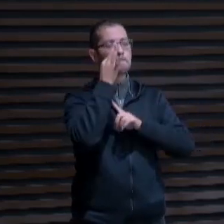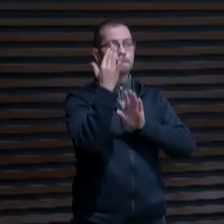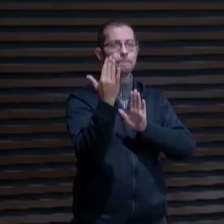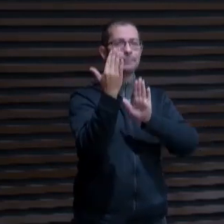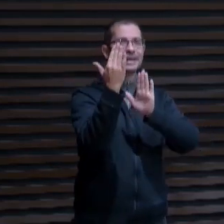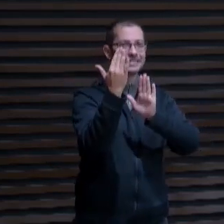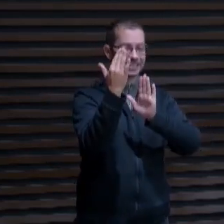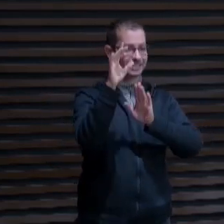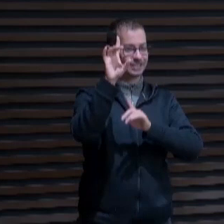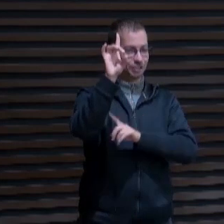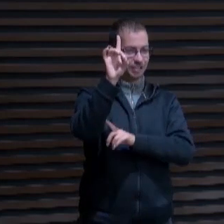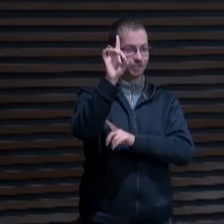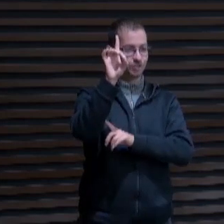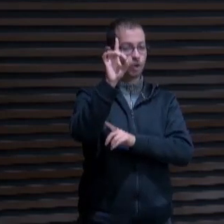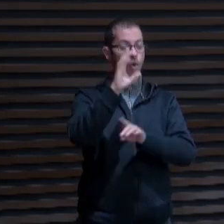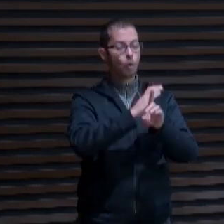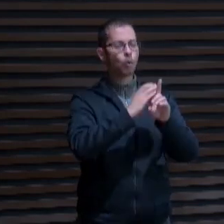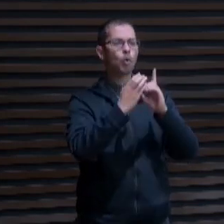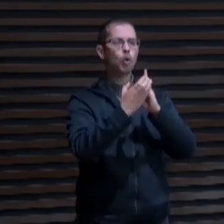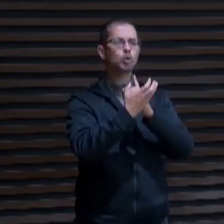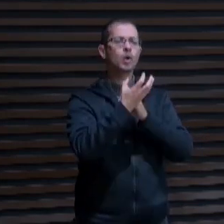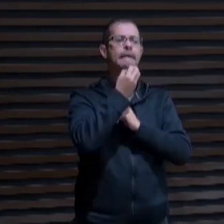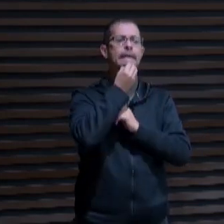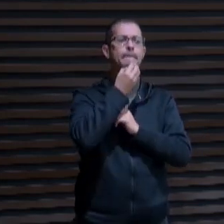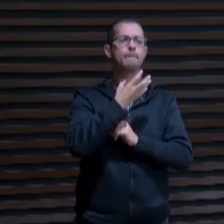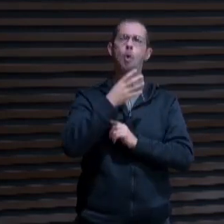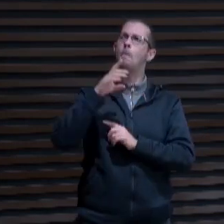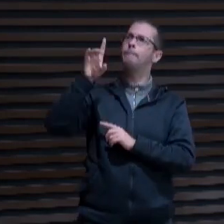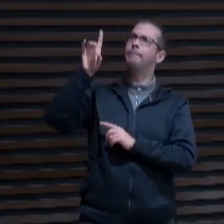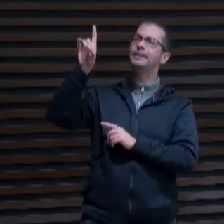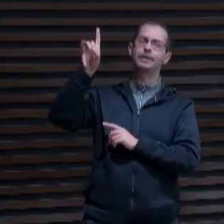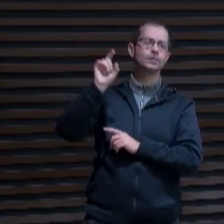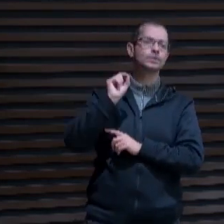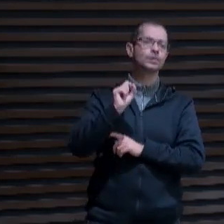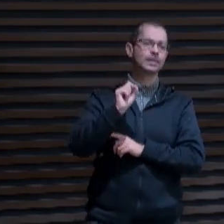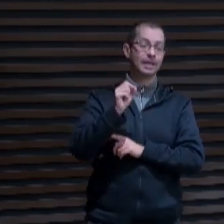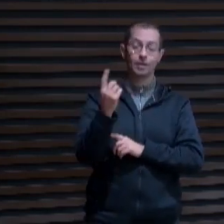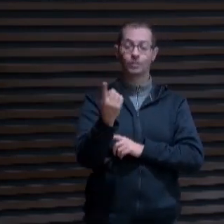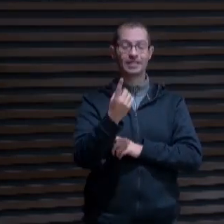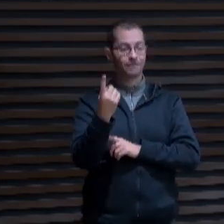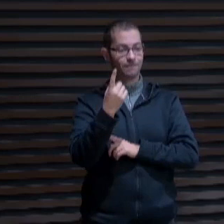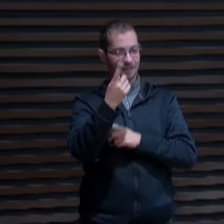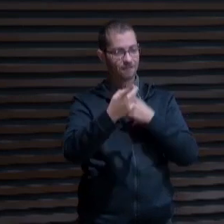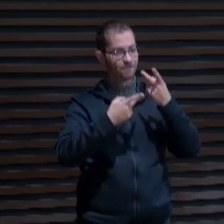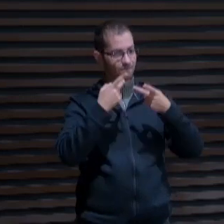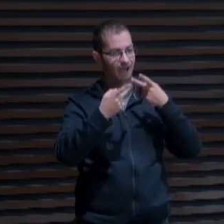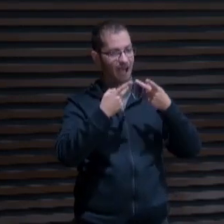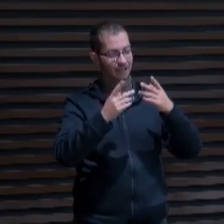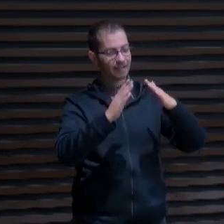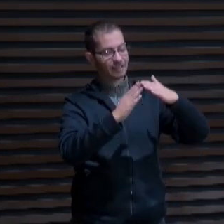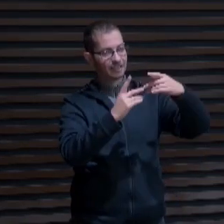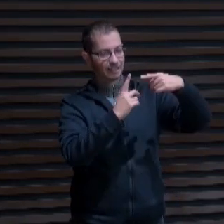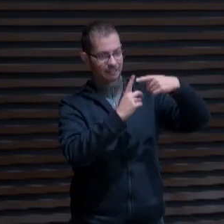O culto que agrada a Deus, esta é justamente a expressão que Davi traz neste